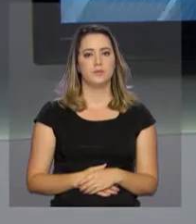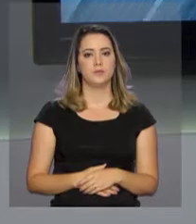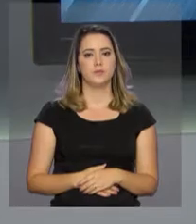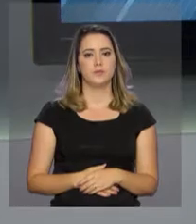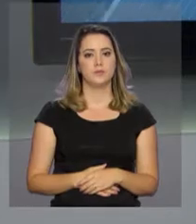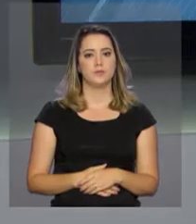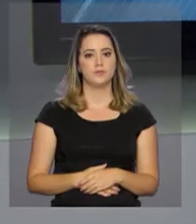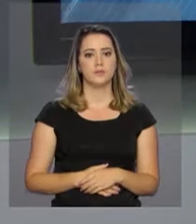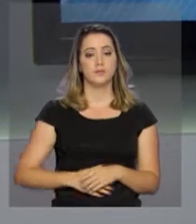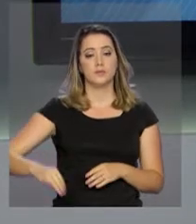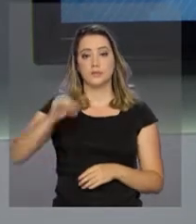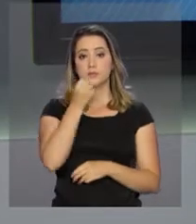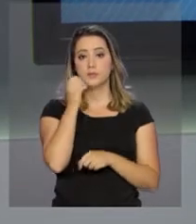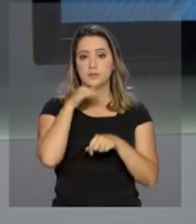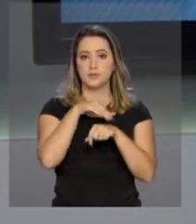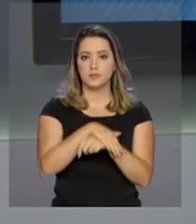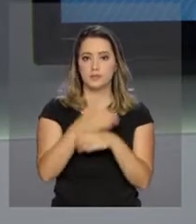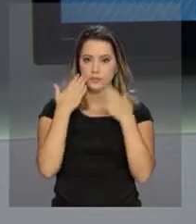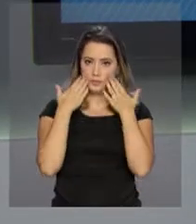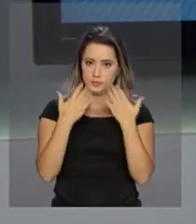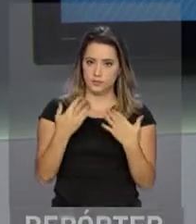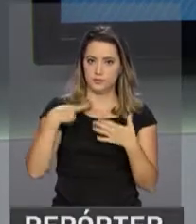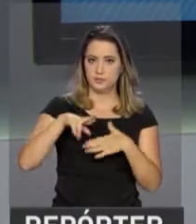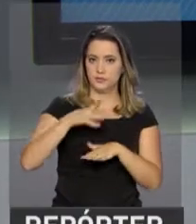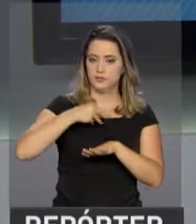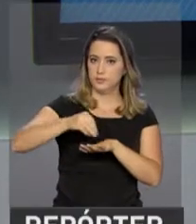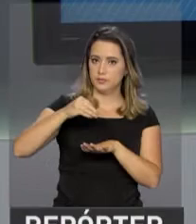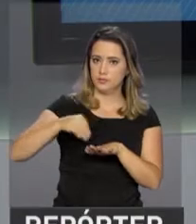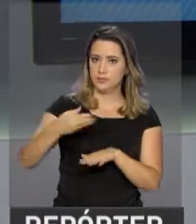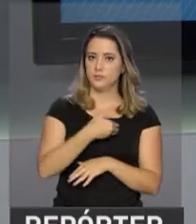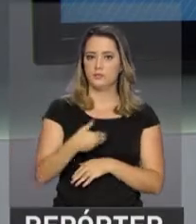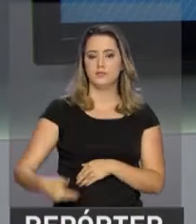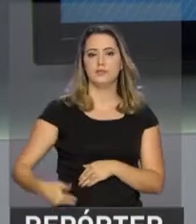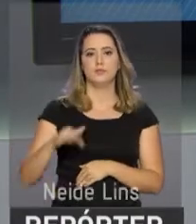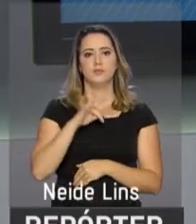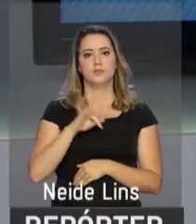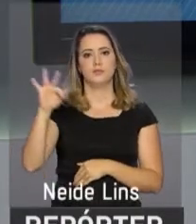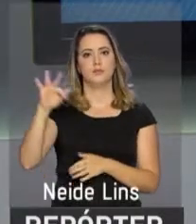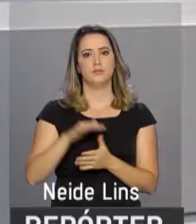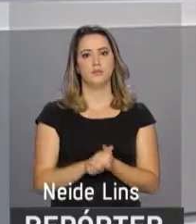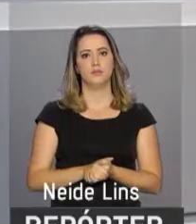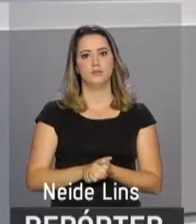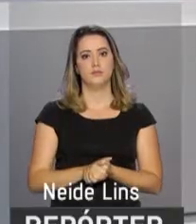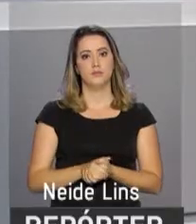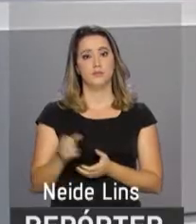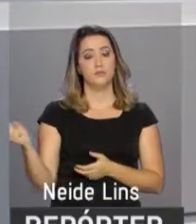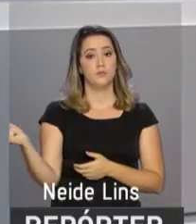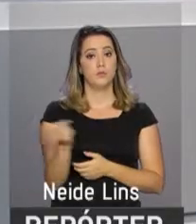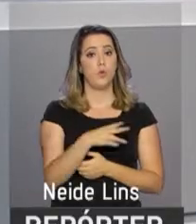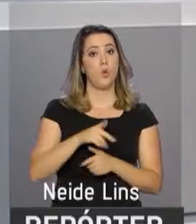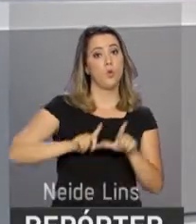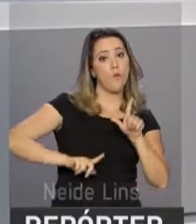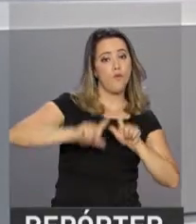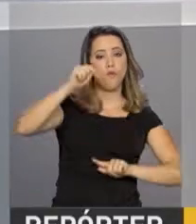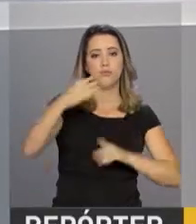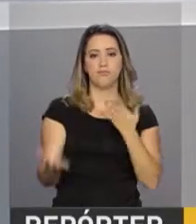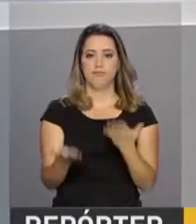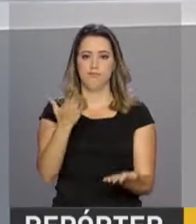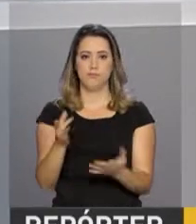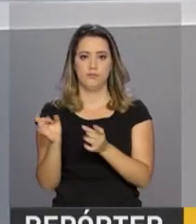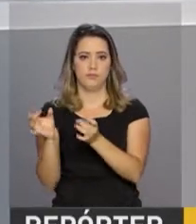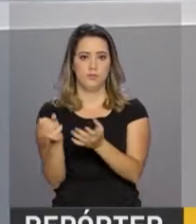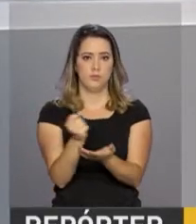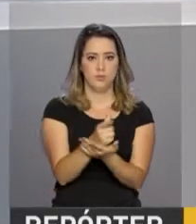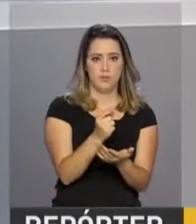olá boa noite no ar o repórter nbr com as notícias do governo federal um novo recorde na balança comercial